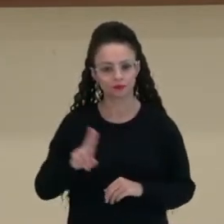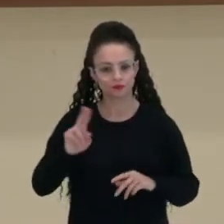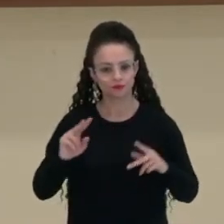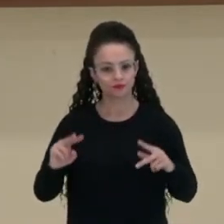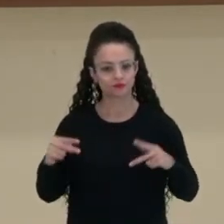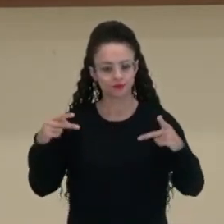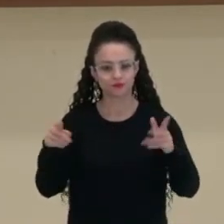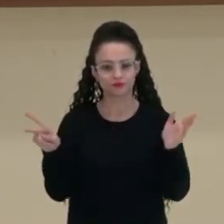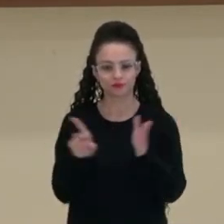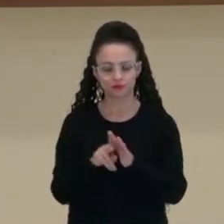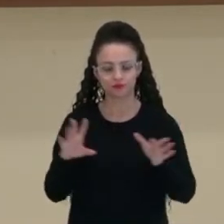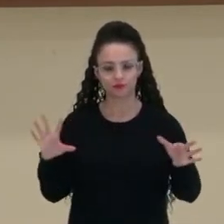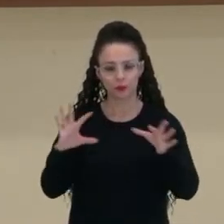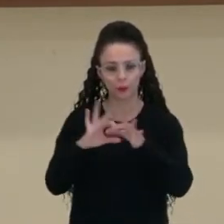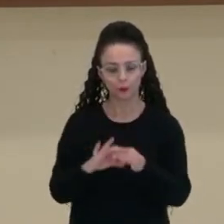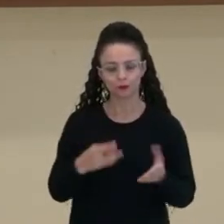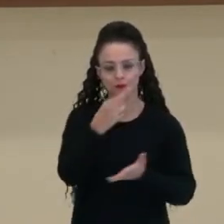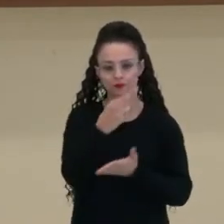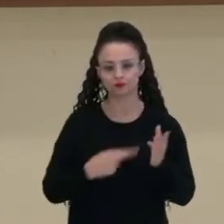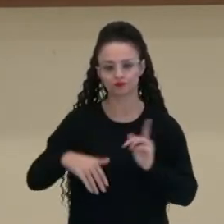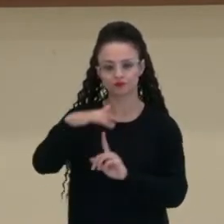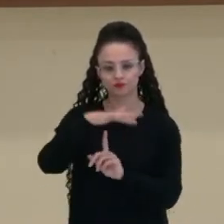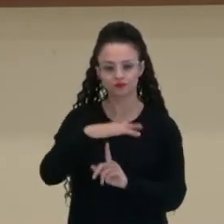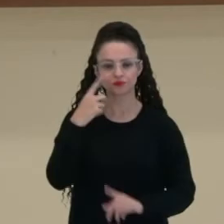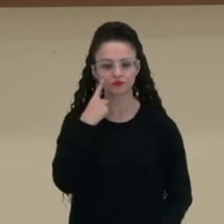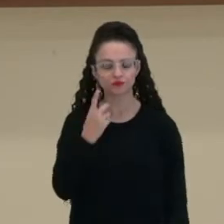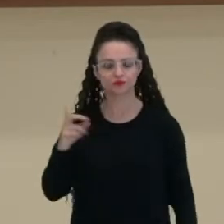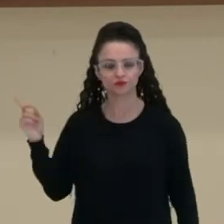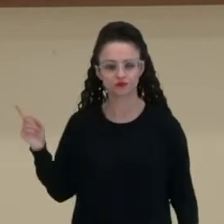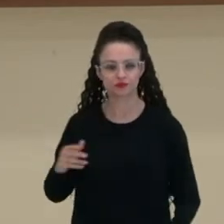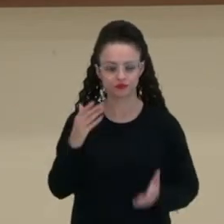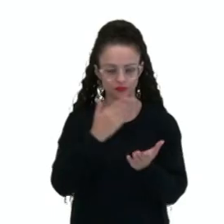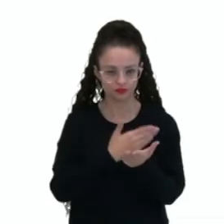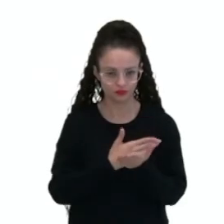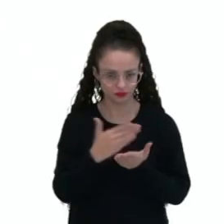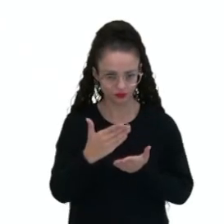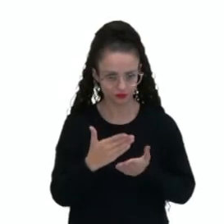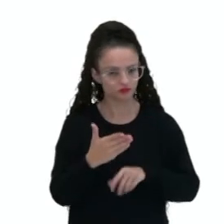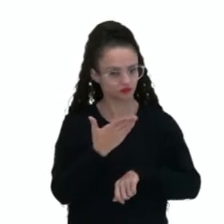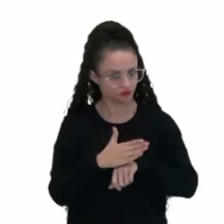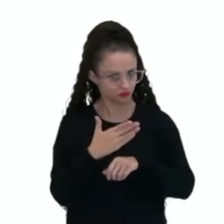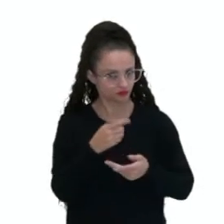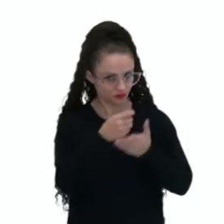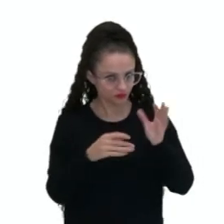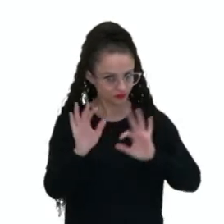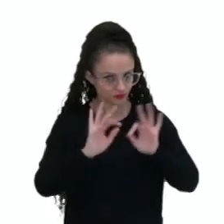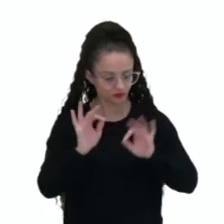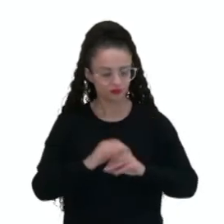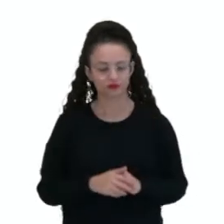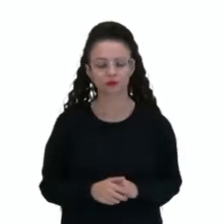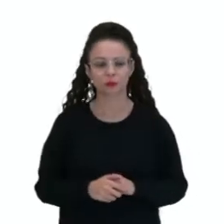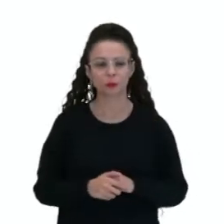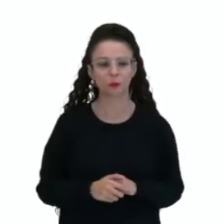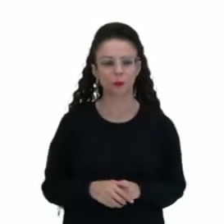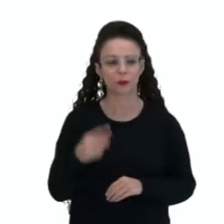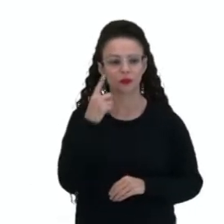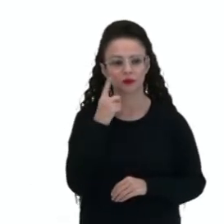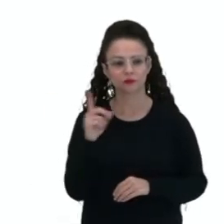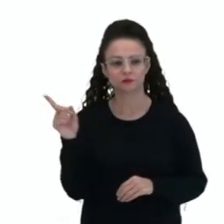da Redação Paraná. Observe. Começando a produzir então. Preparado? Ótimo, vamos